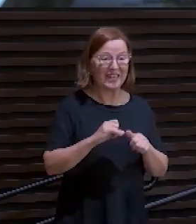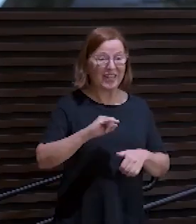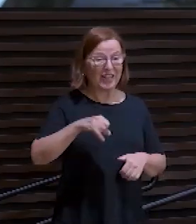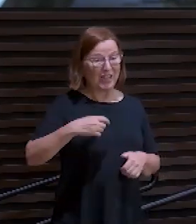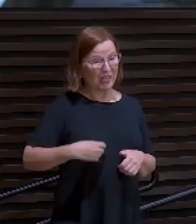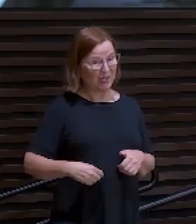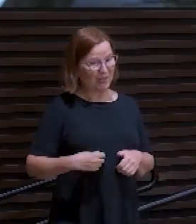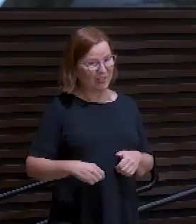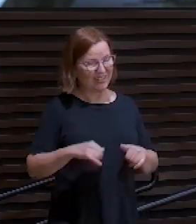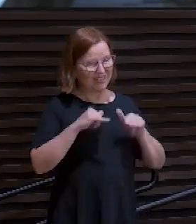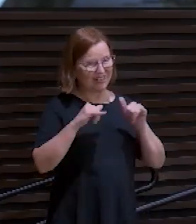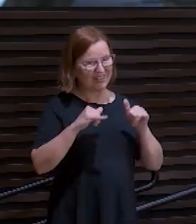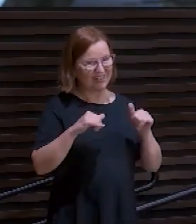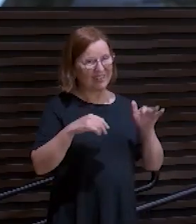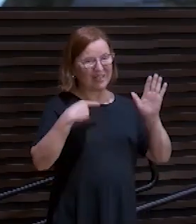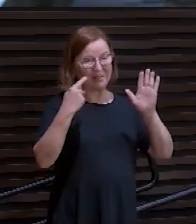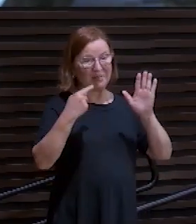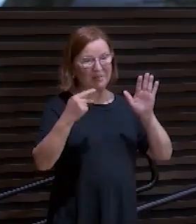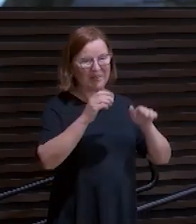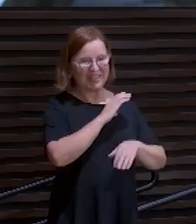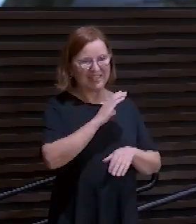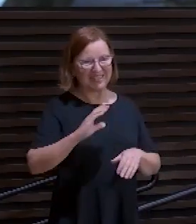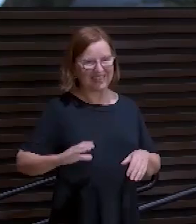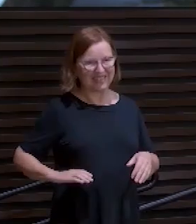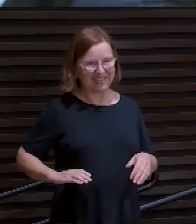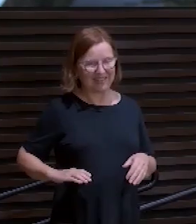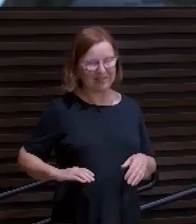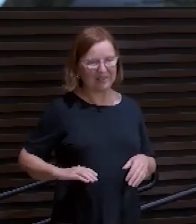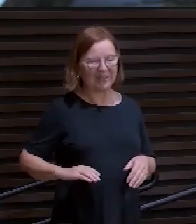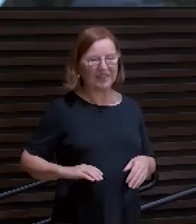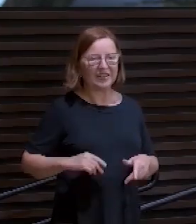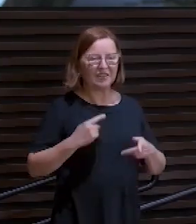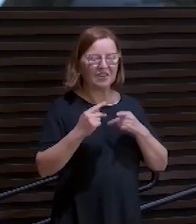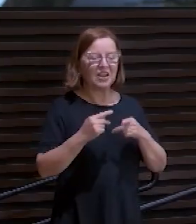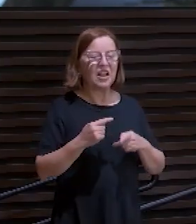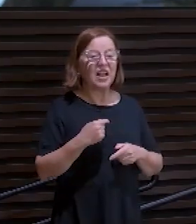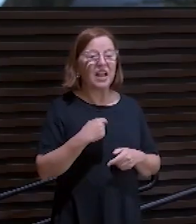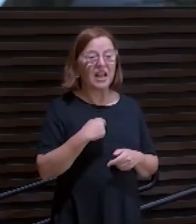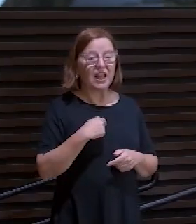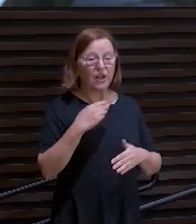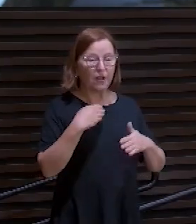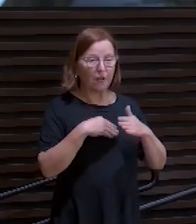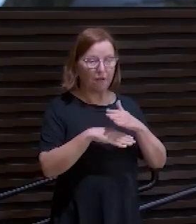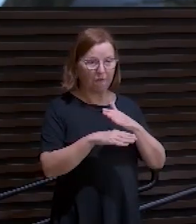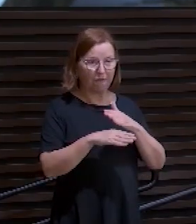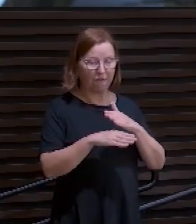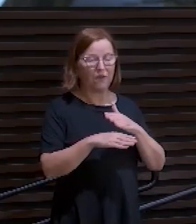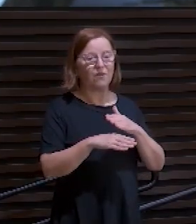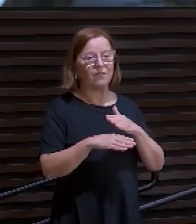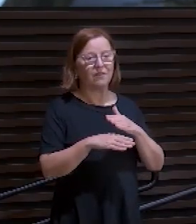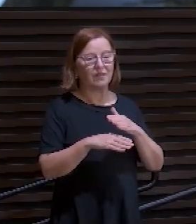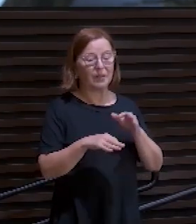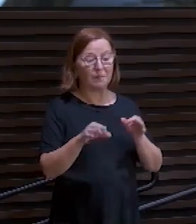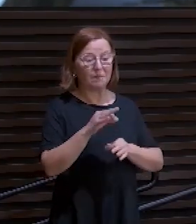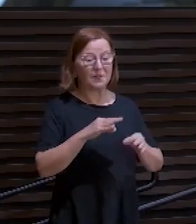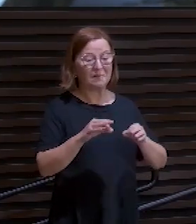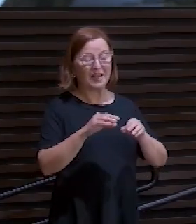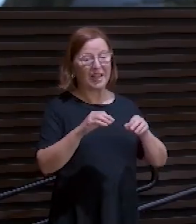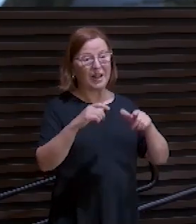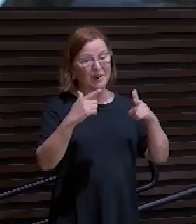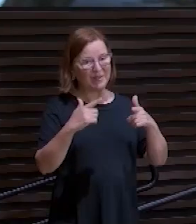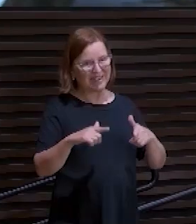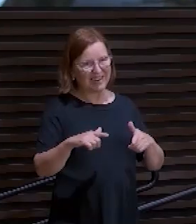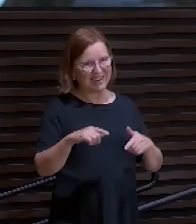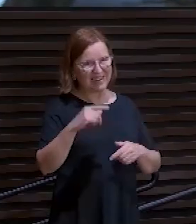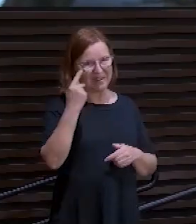Cristo. Eu vim preparar lugar. Eu vim adiante de vós, para que vocês e